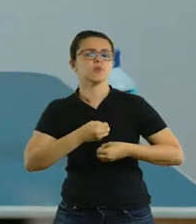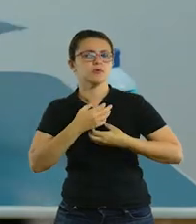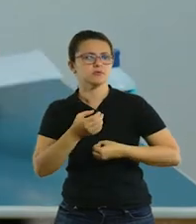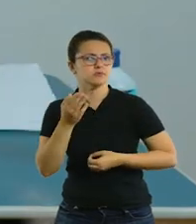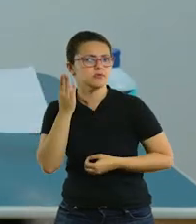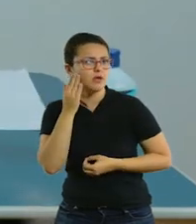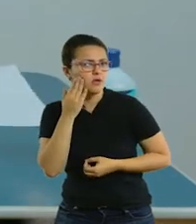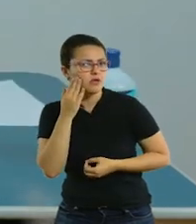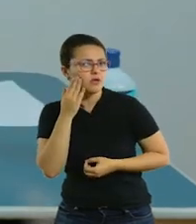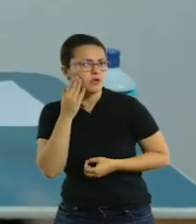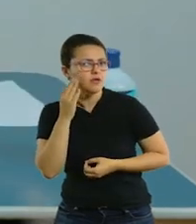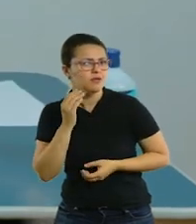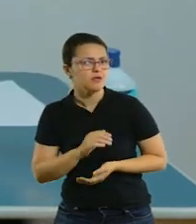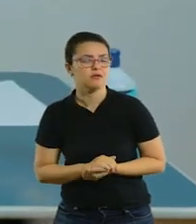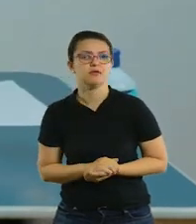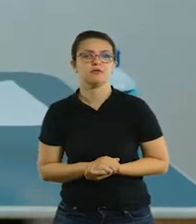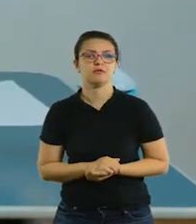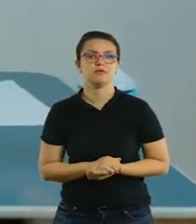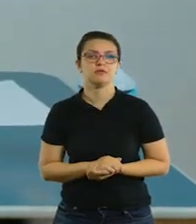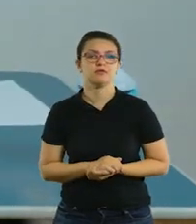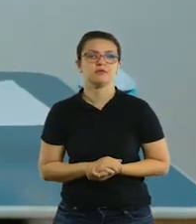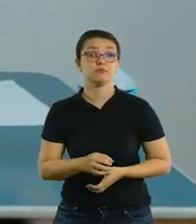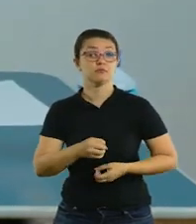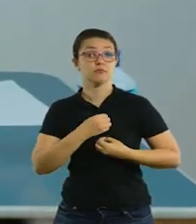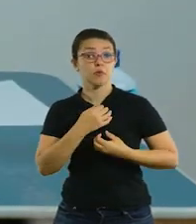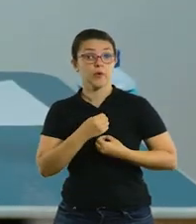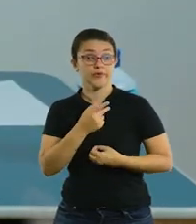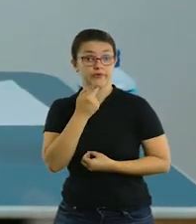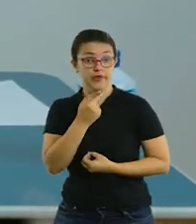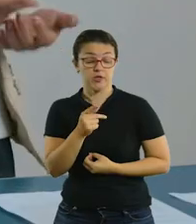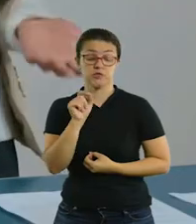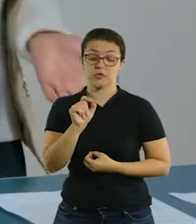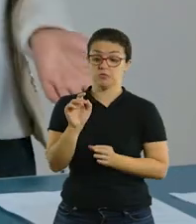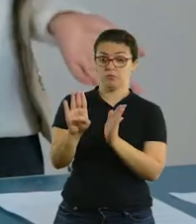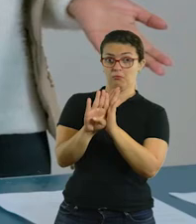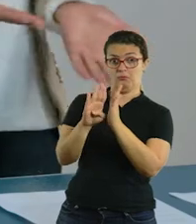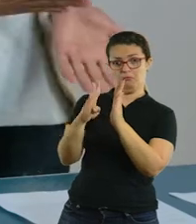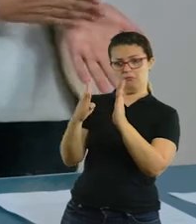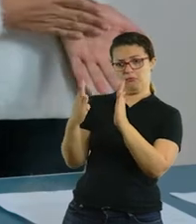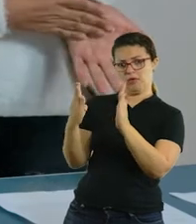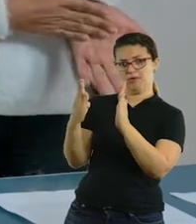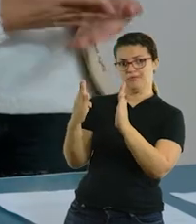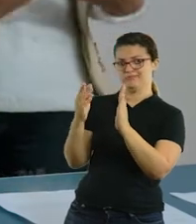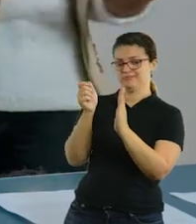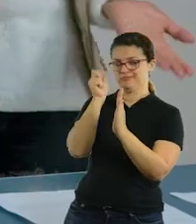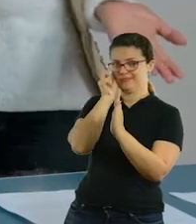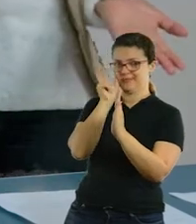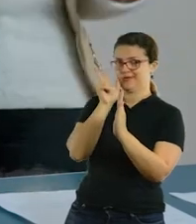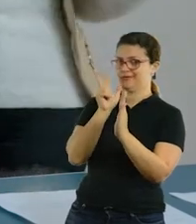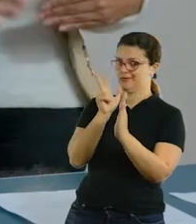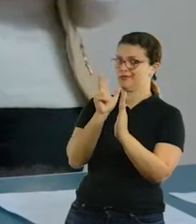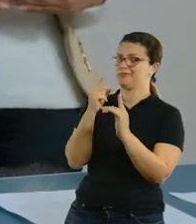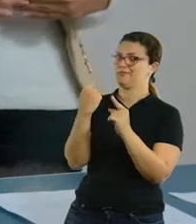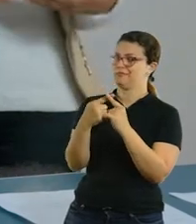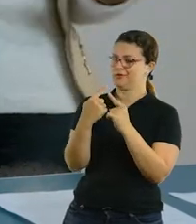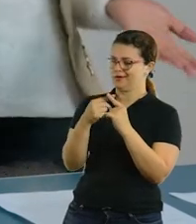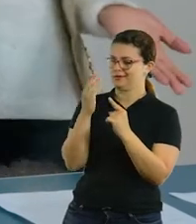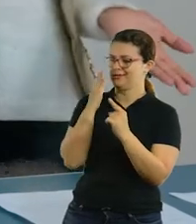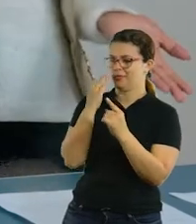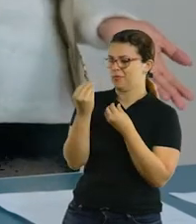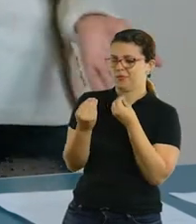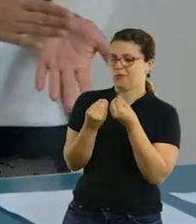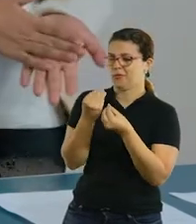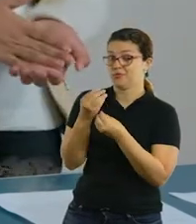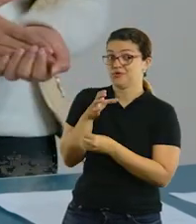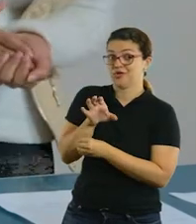Alguém sabe? Então, o poema, ele está falando de uma porta muito esperta, porque ela escolhe como abrir para